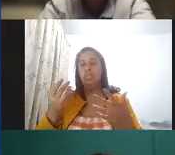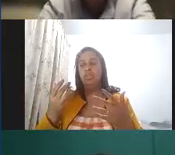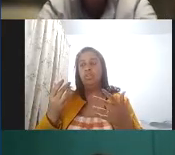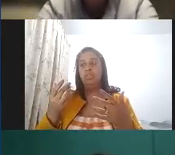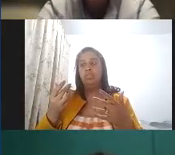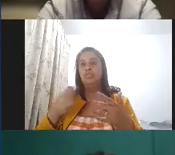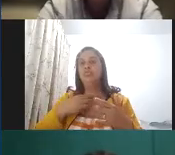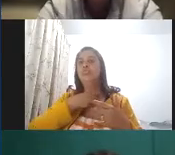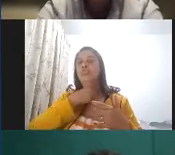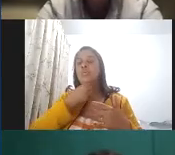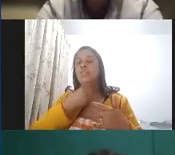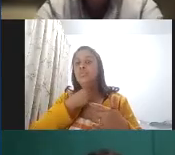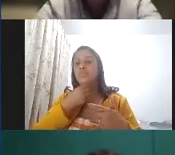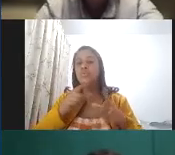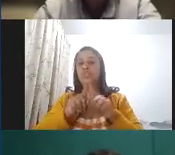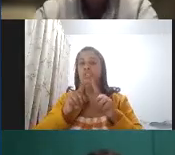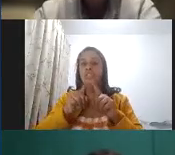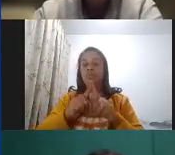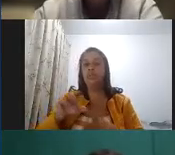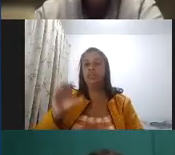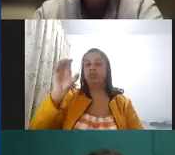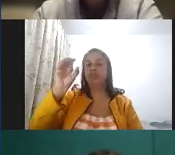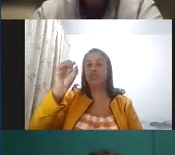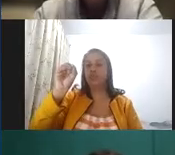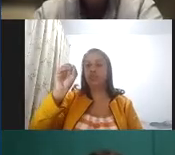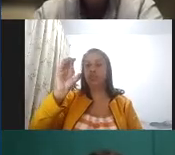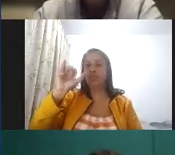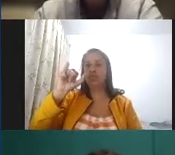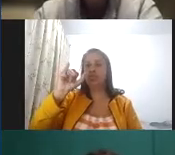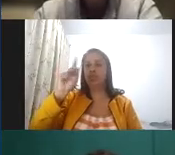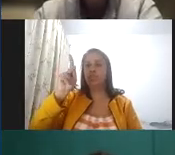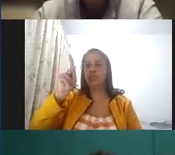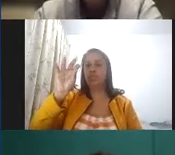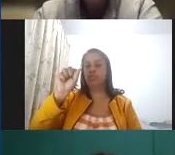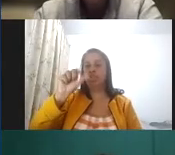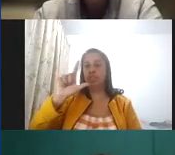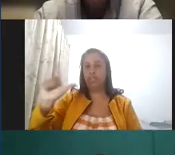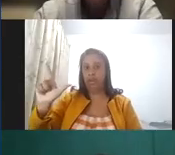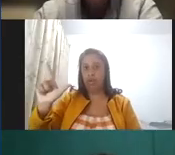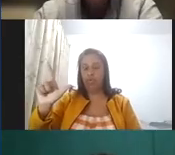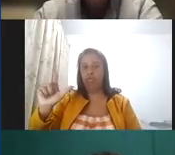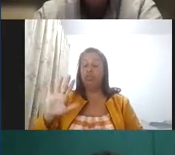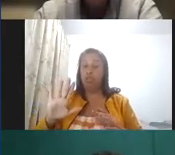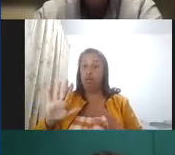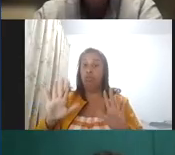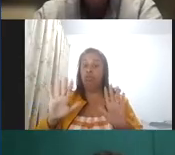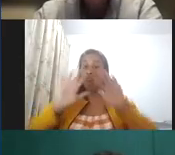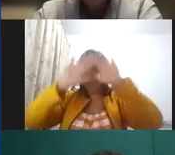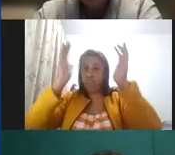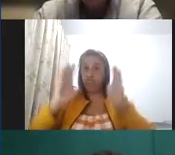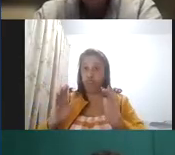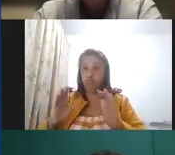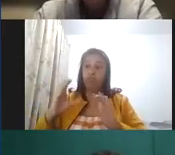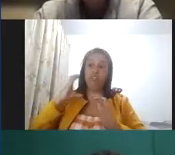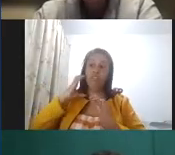do occipital, né? Então, nós temos essa divisão anatômica em cervical alta e cervical baixa.